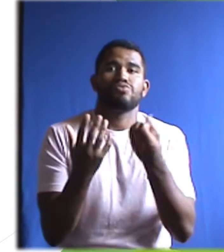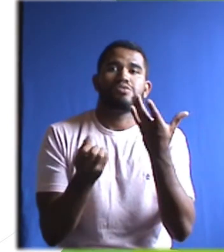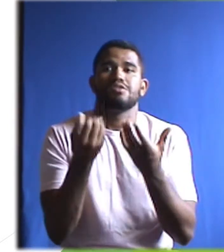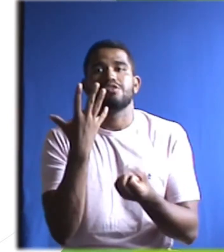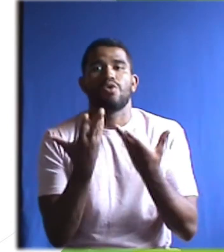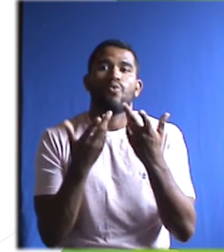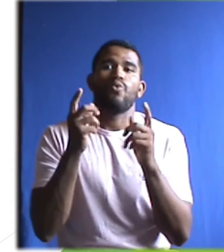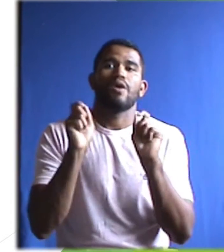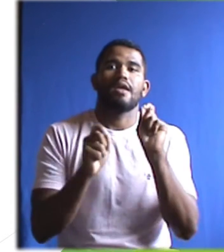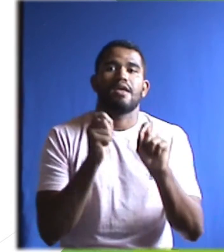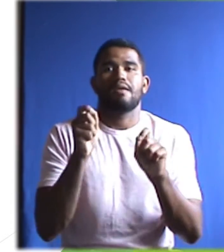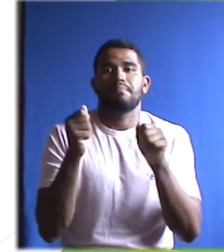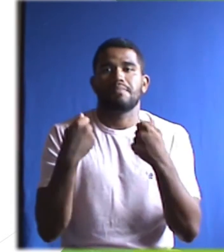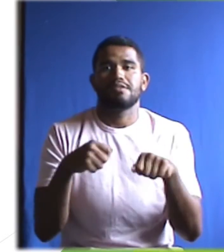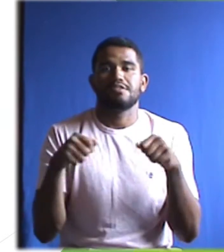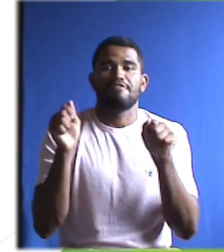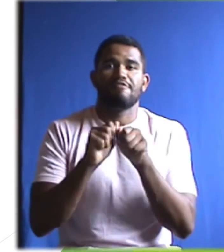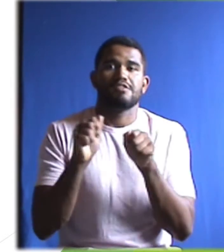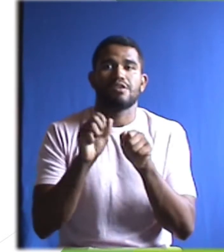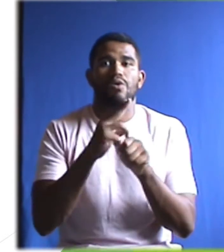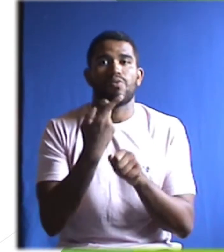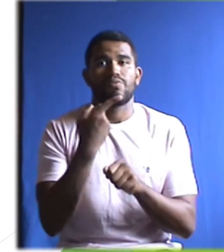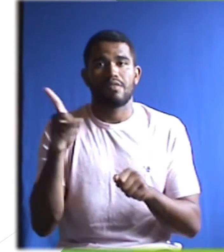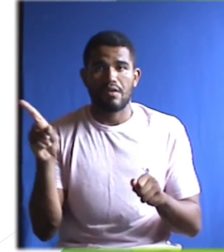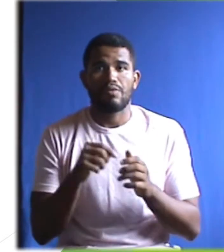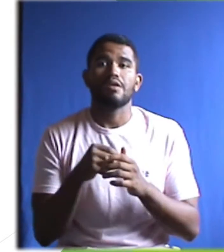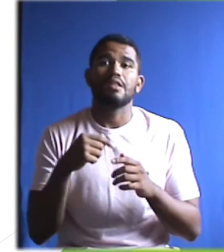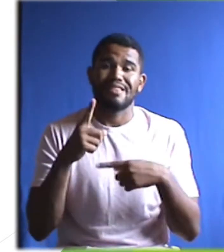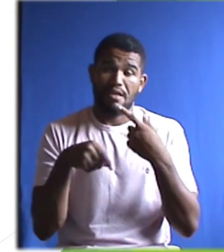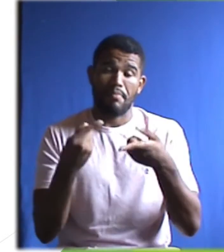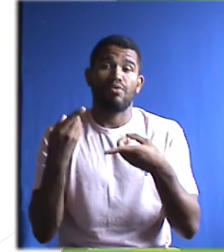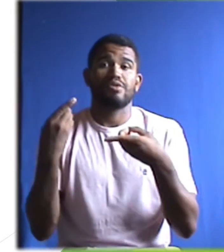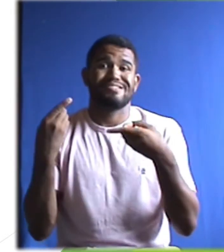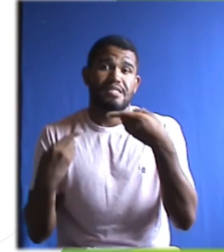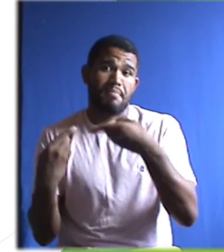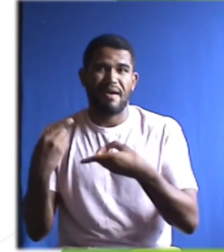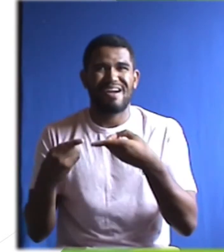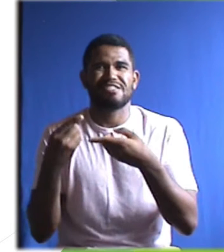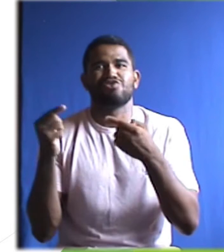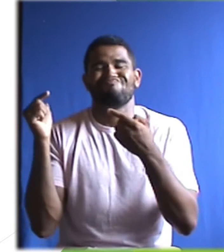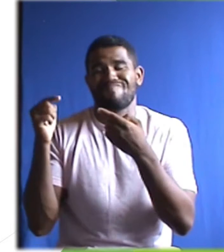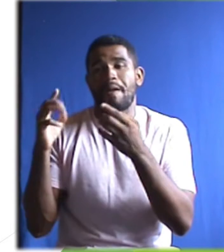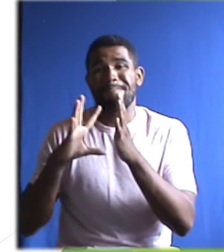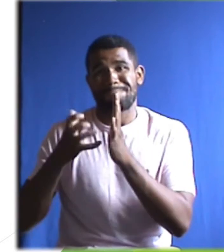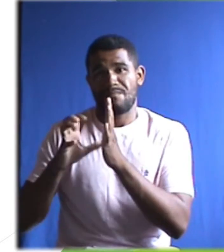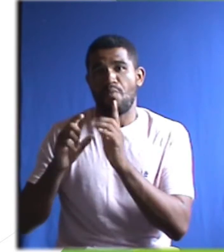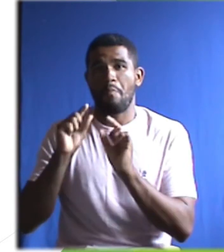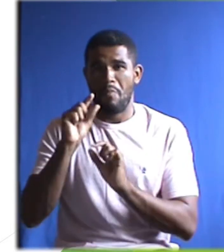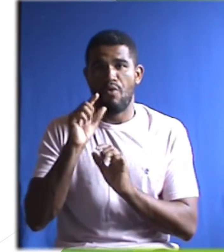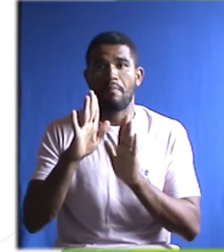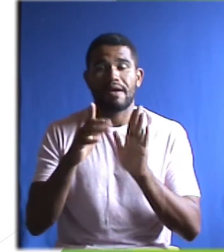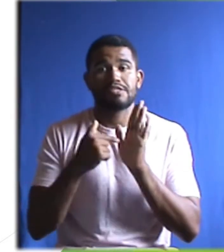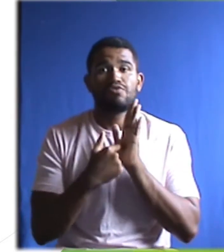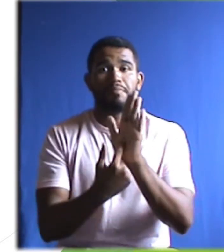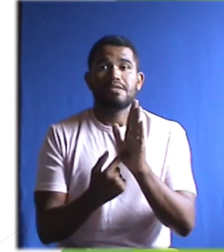premissas certas e erradas sobre o que deve ser feito ou não. E aí a gente vai entrar nesse debate, tá bom? Ele é um pouco mais